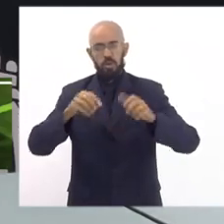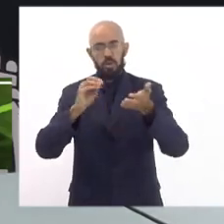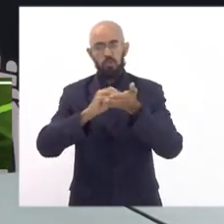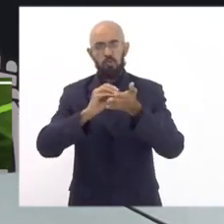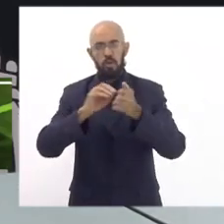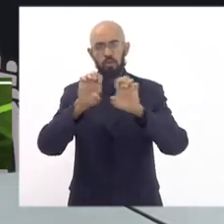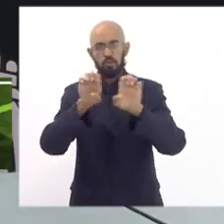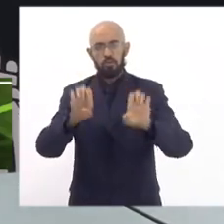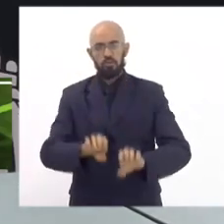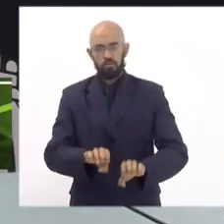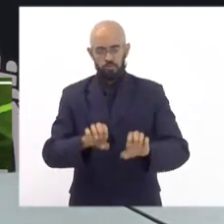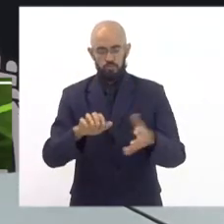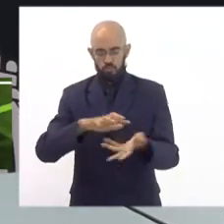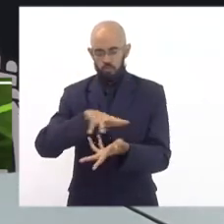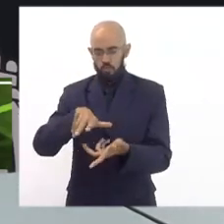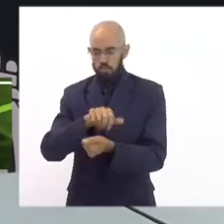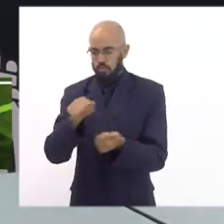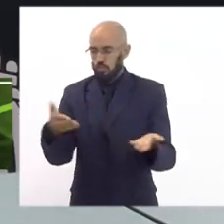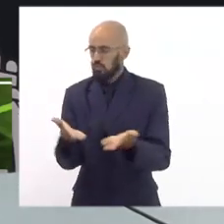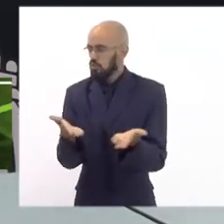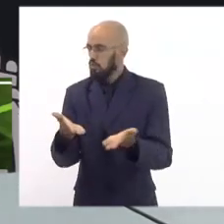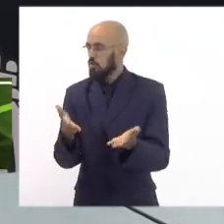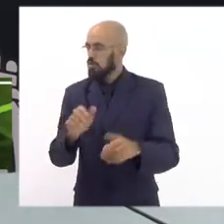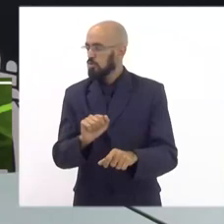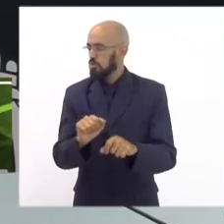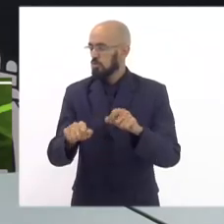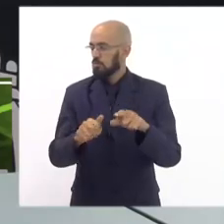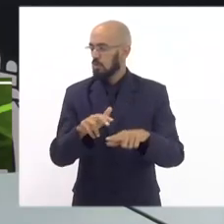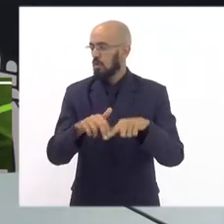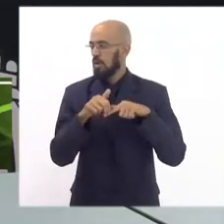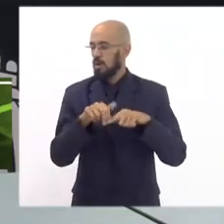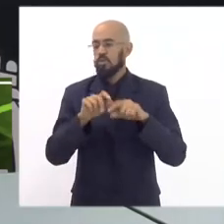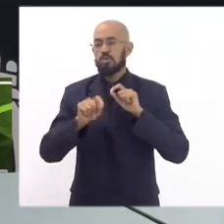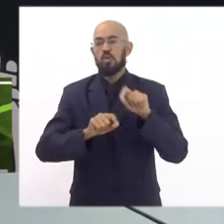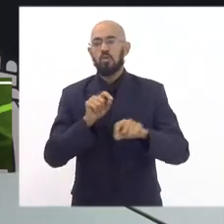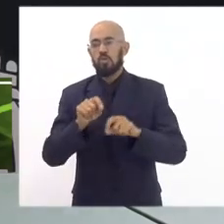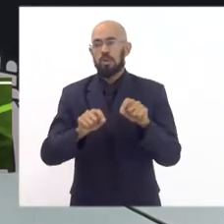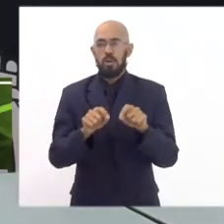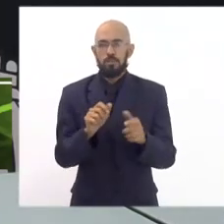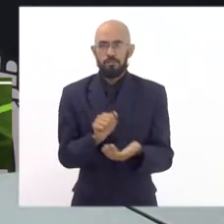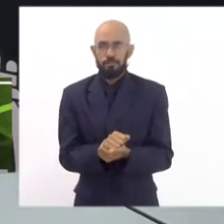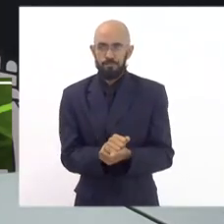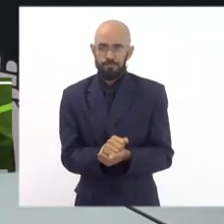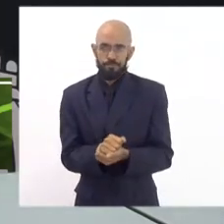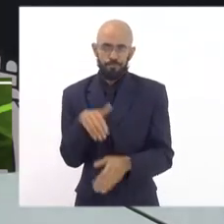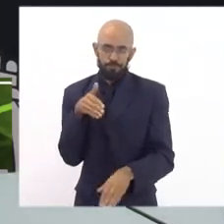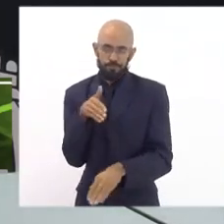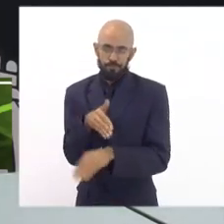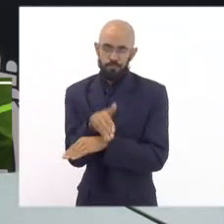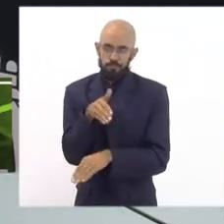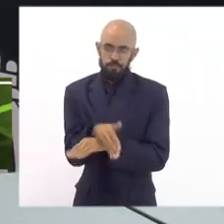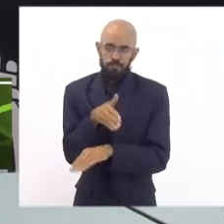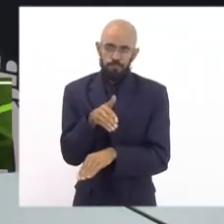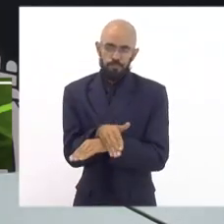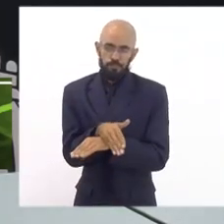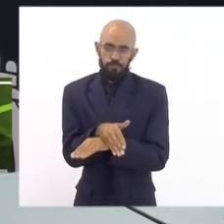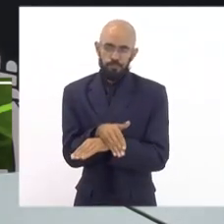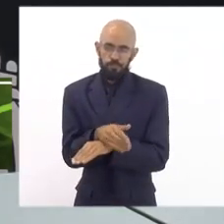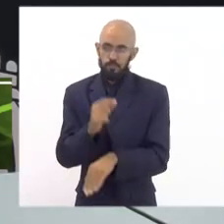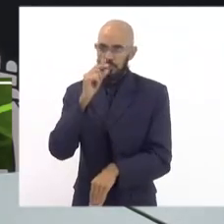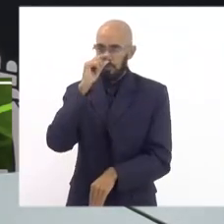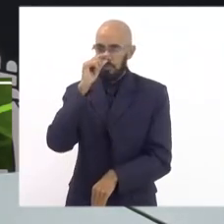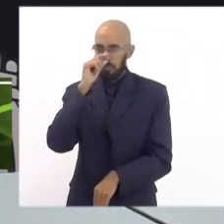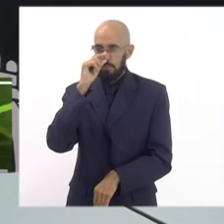desestruturada que o mundo vive nesse momento, função da invasão que o Putin